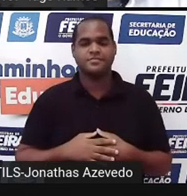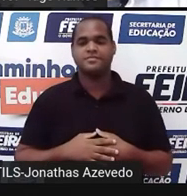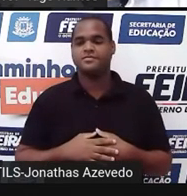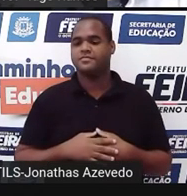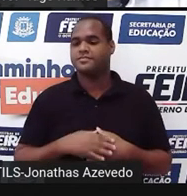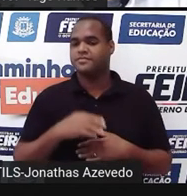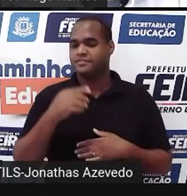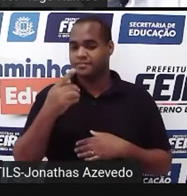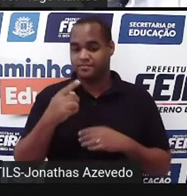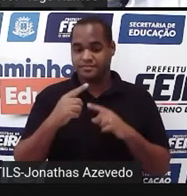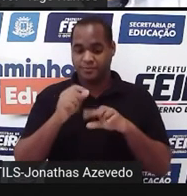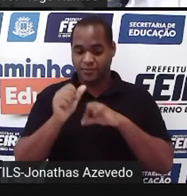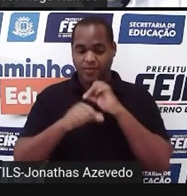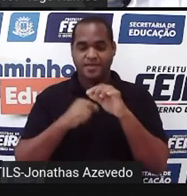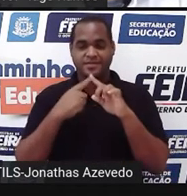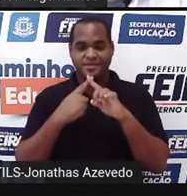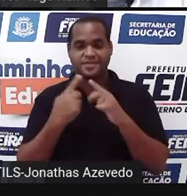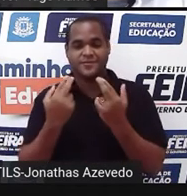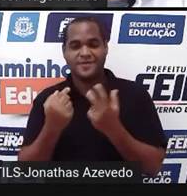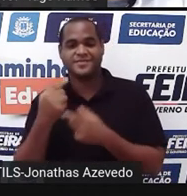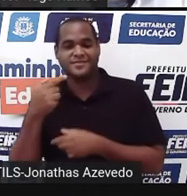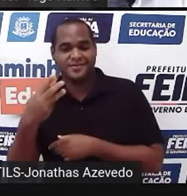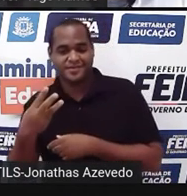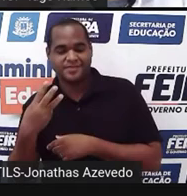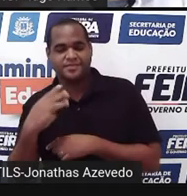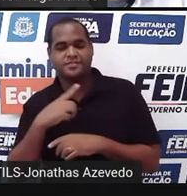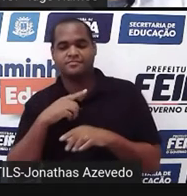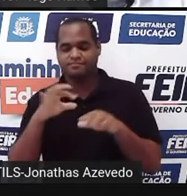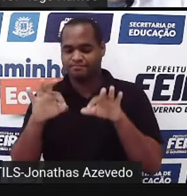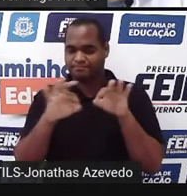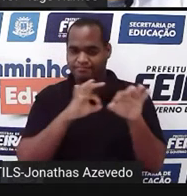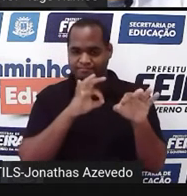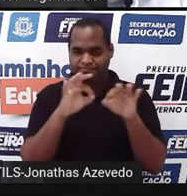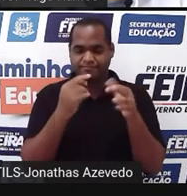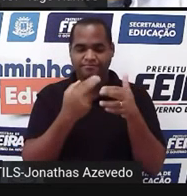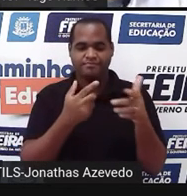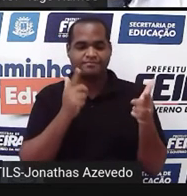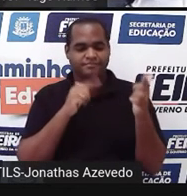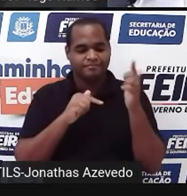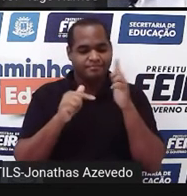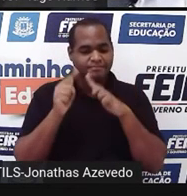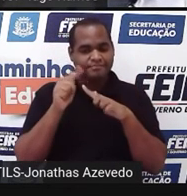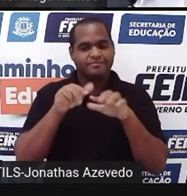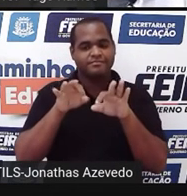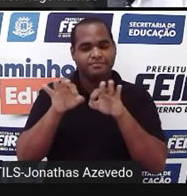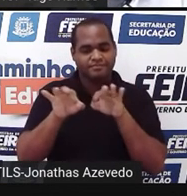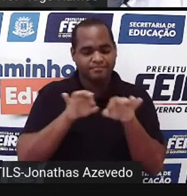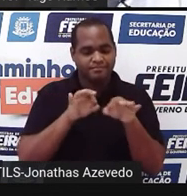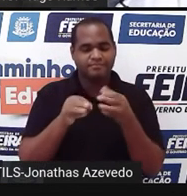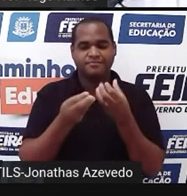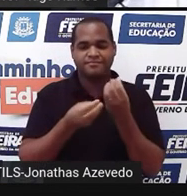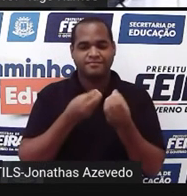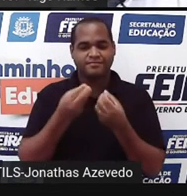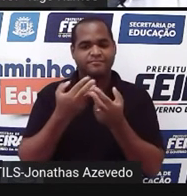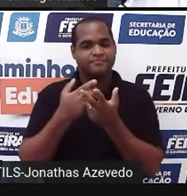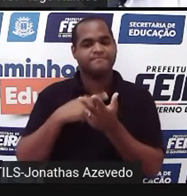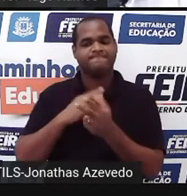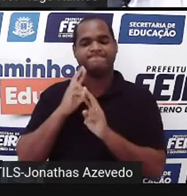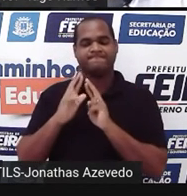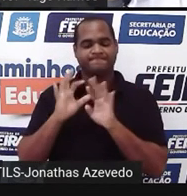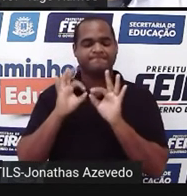igual a três. Então eu resolvi Esse sistema de equações do 1º grau e tem duas incógnitas